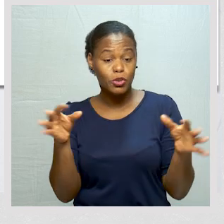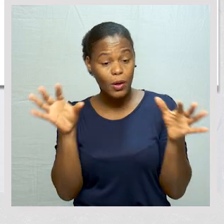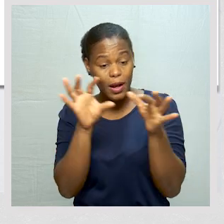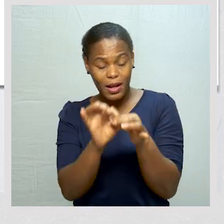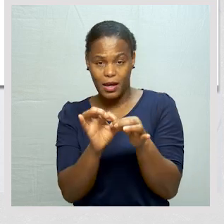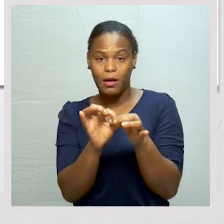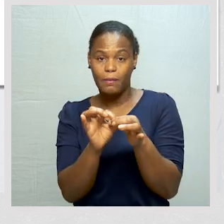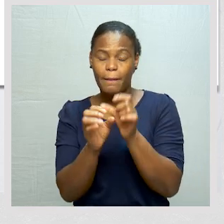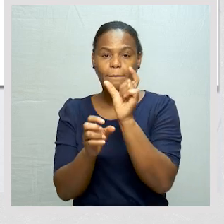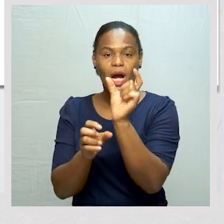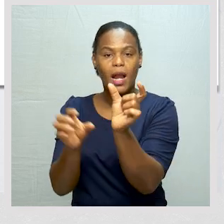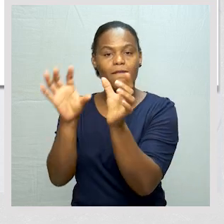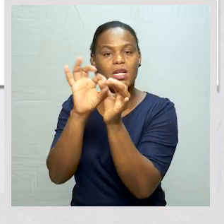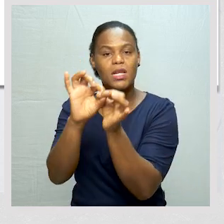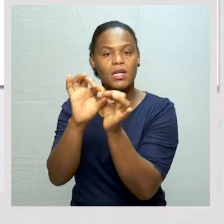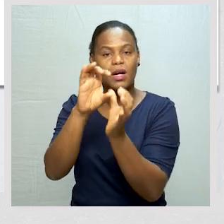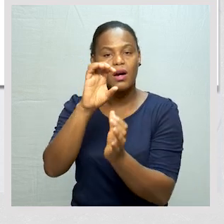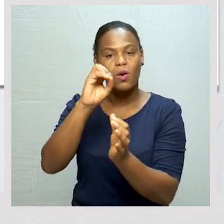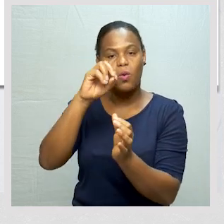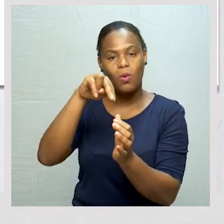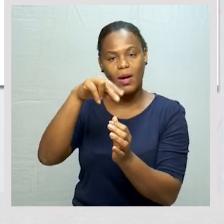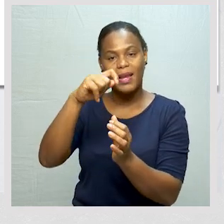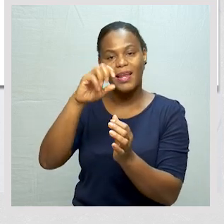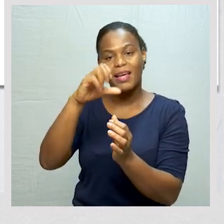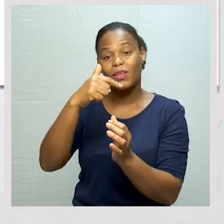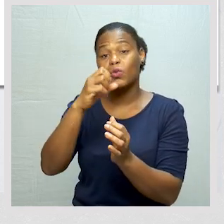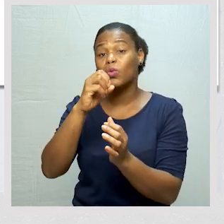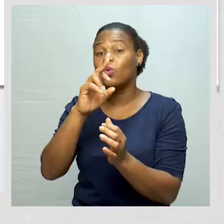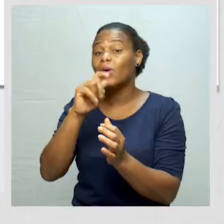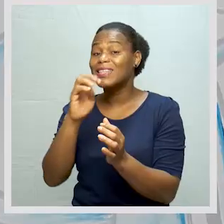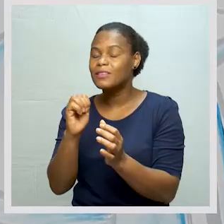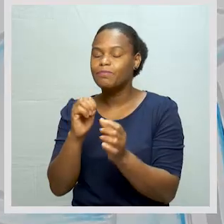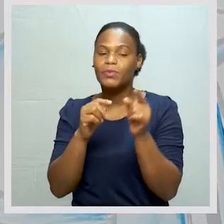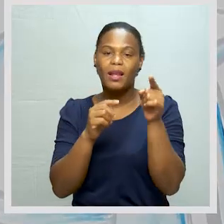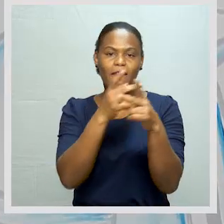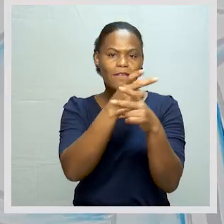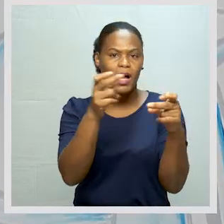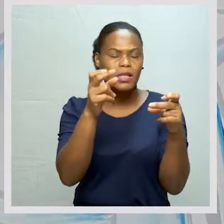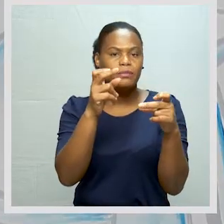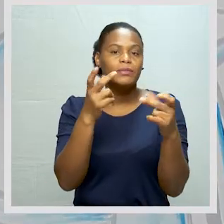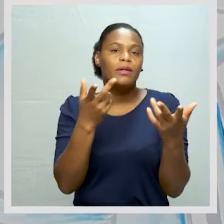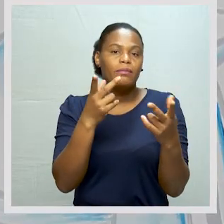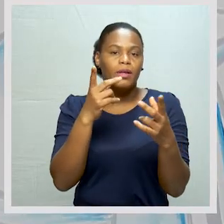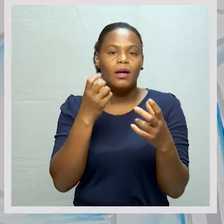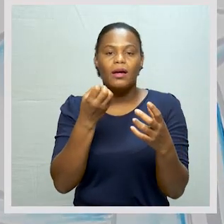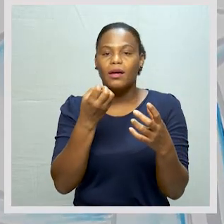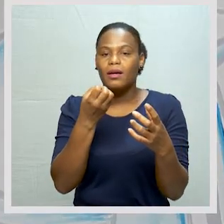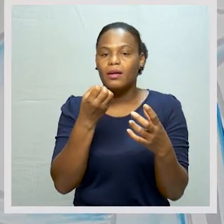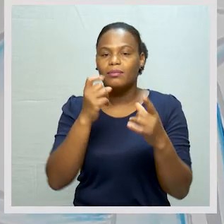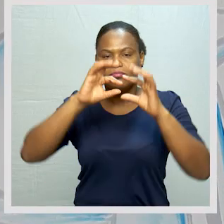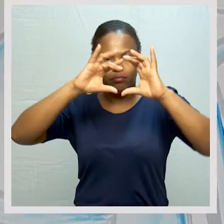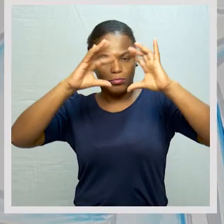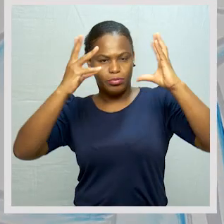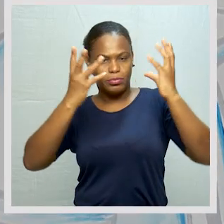simples ligadas por conectores. Vejam, esta frase, a natureza é importante, por isso devemos protegê-la,